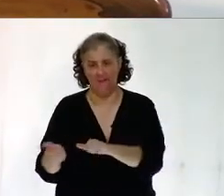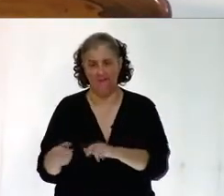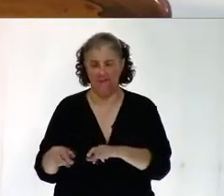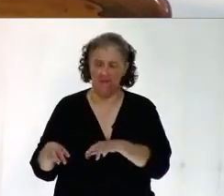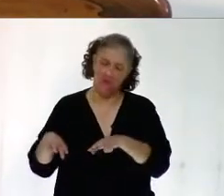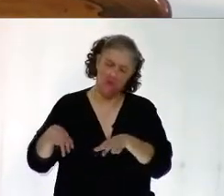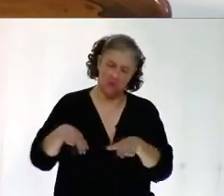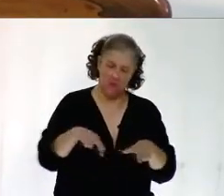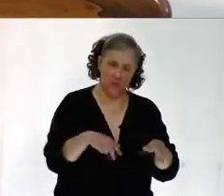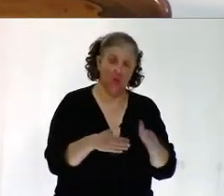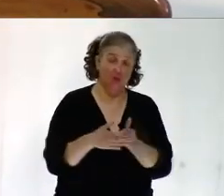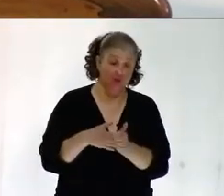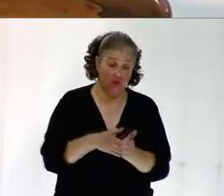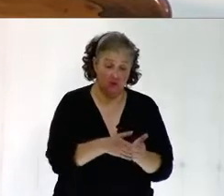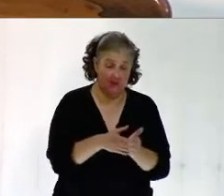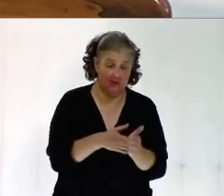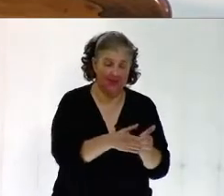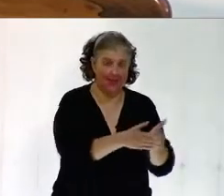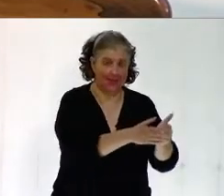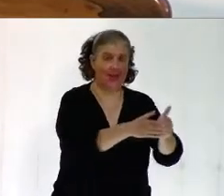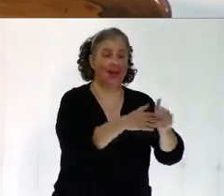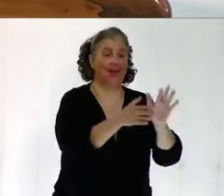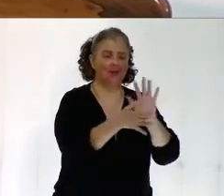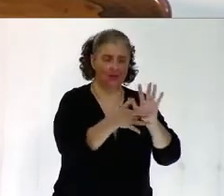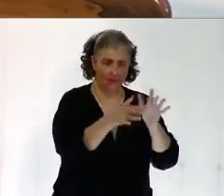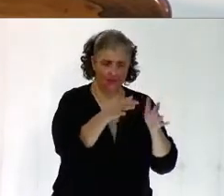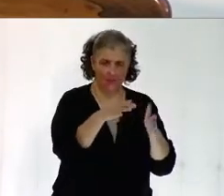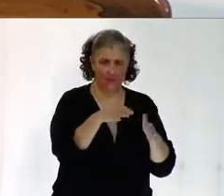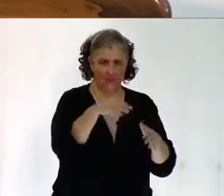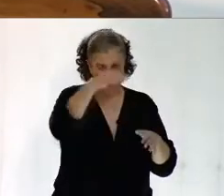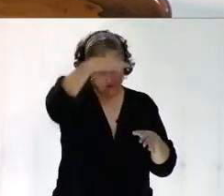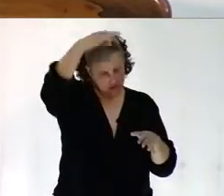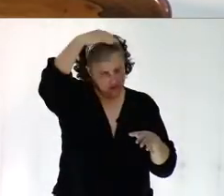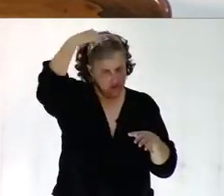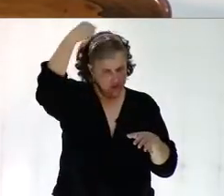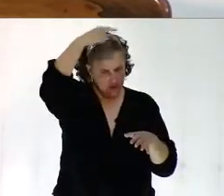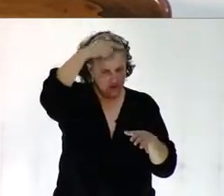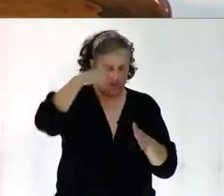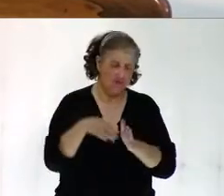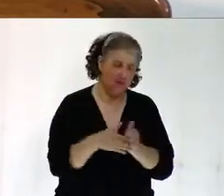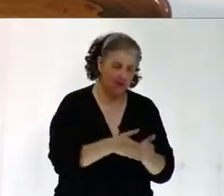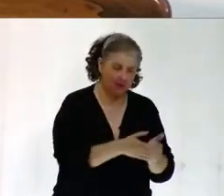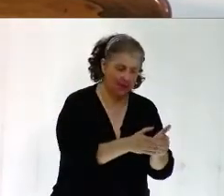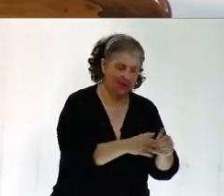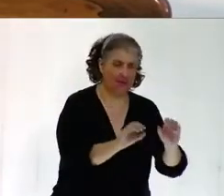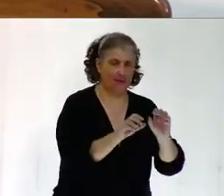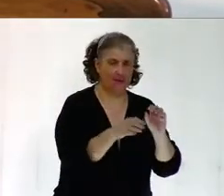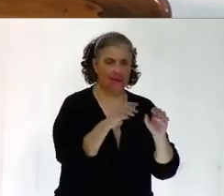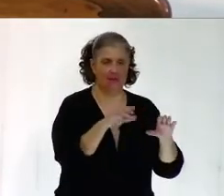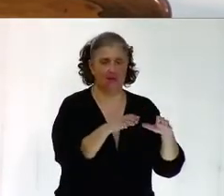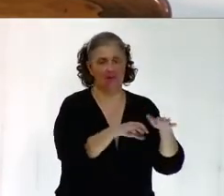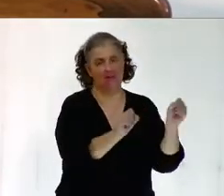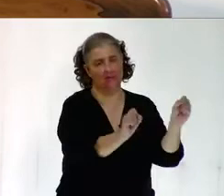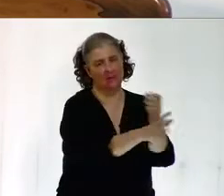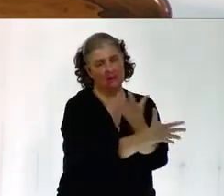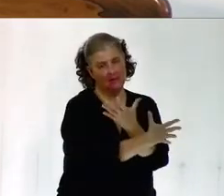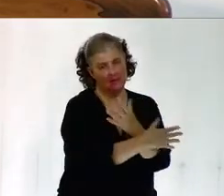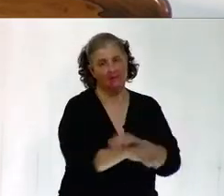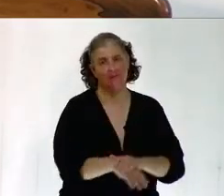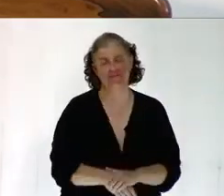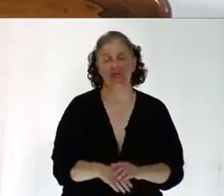e foi guiado pelo mesmo espírito no deserto tem duas coisas aqui que não estão lá em mateus